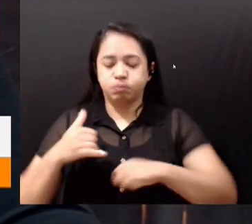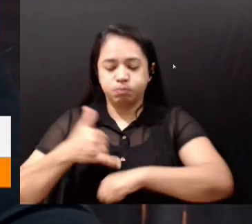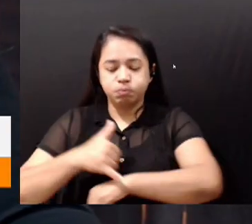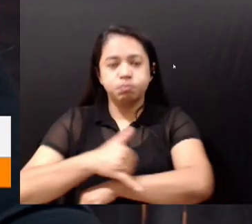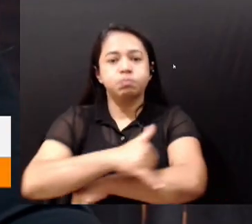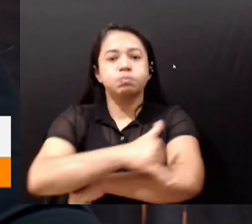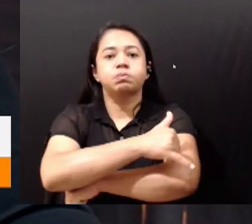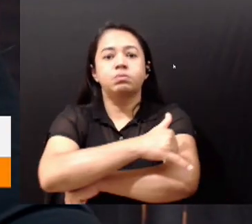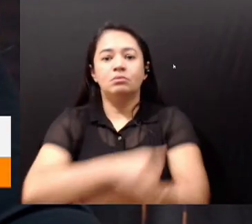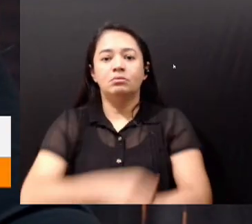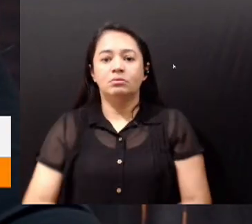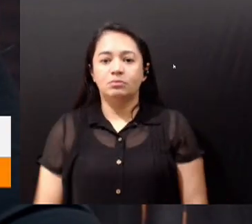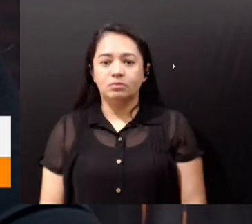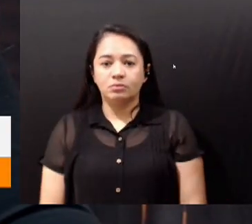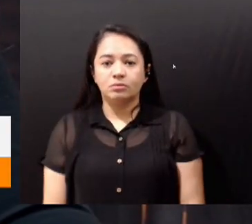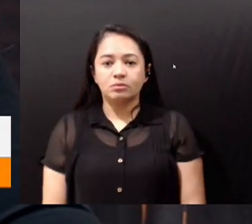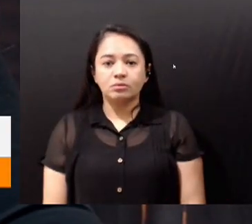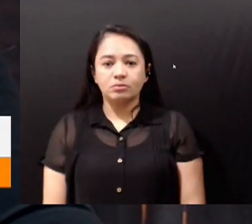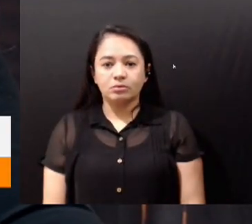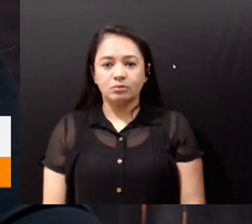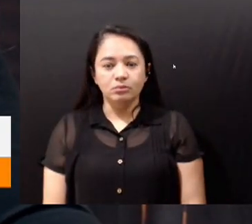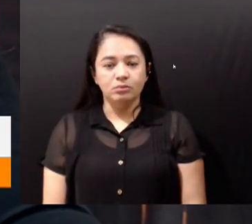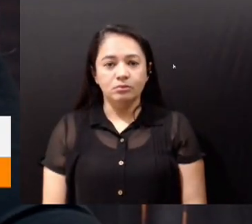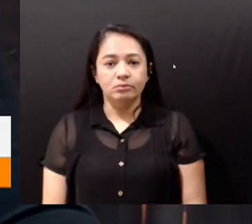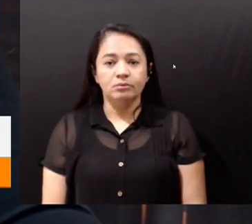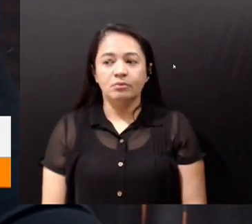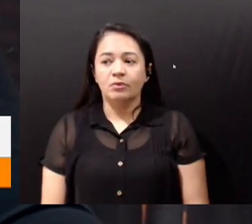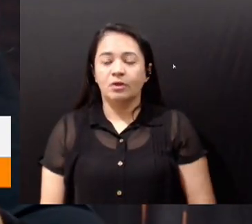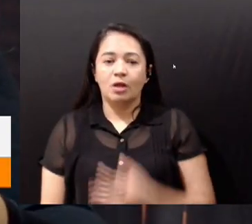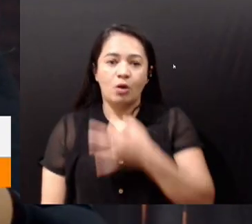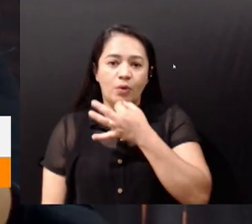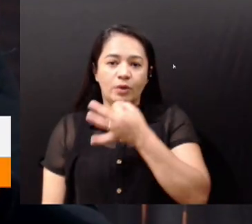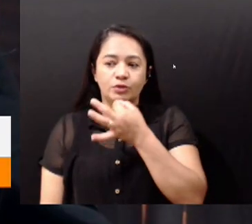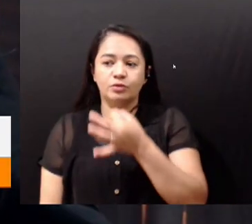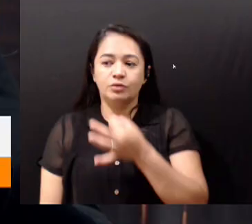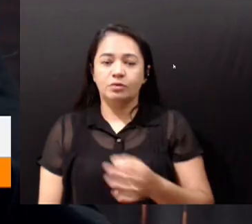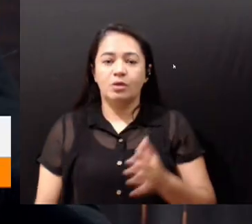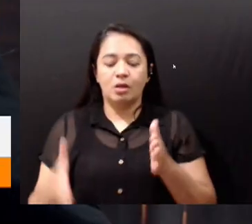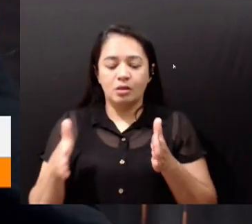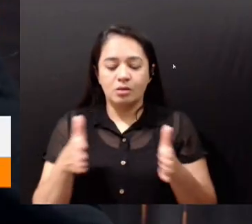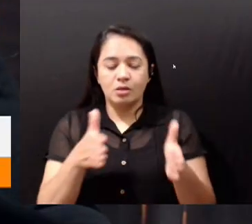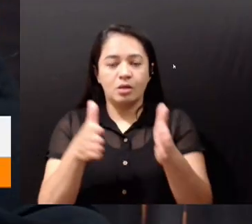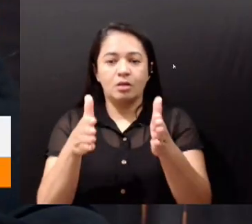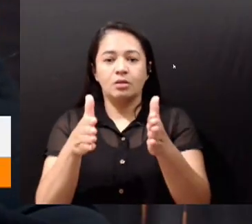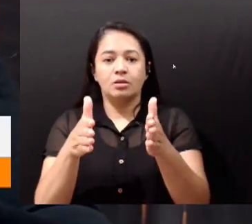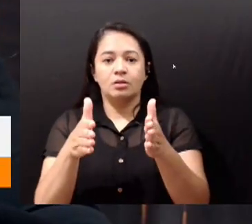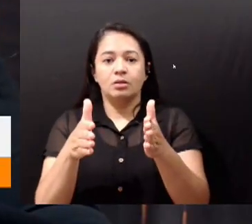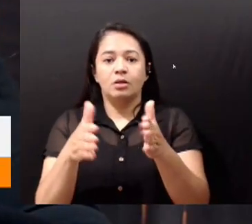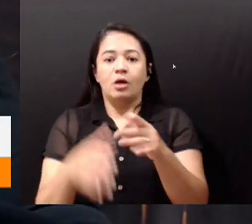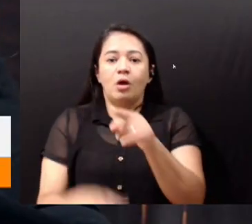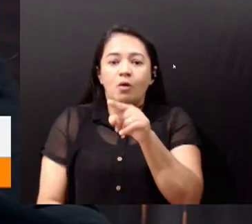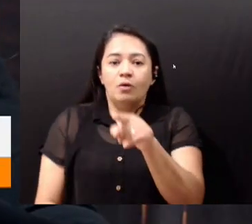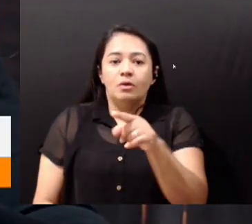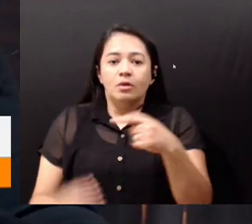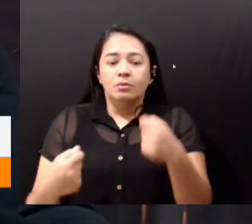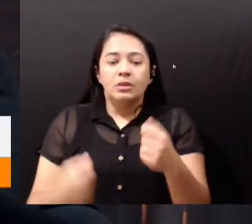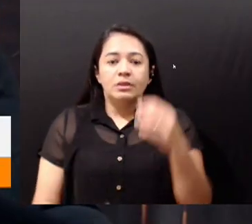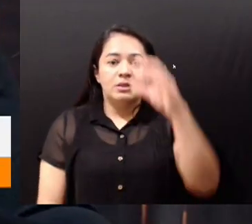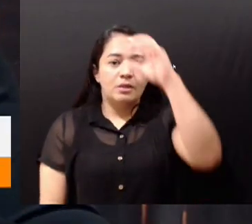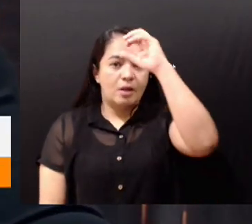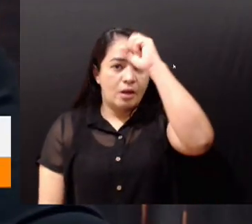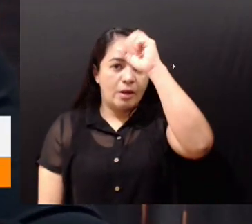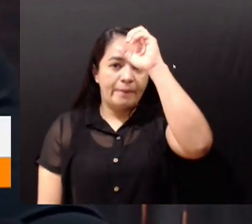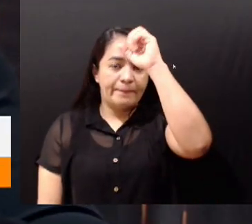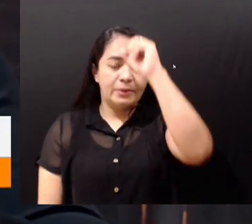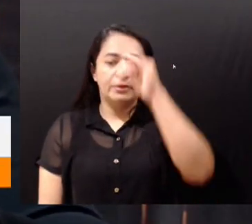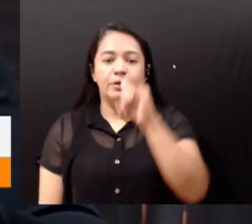mais. Então, eu acho que esse caminho, e assim, é você aprender a lidar, porque, por exemplo, eu não deixo